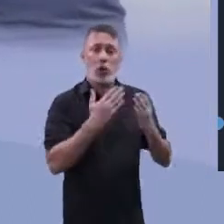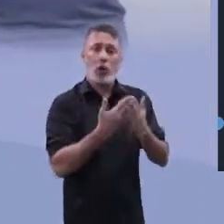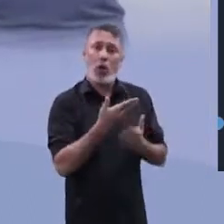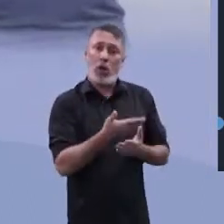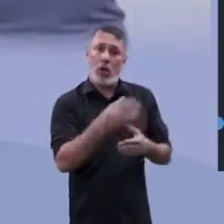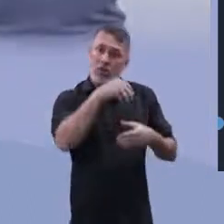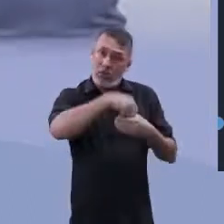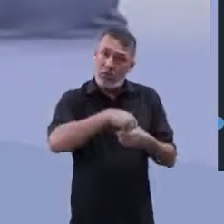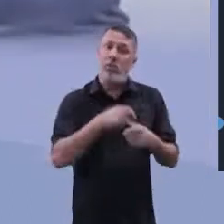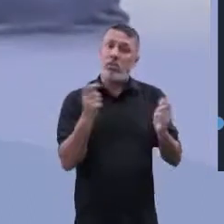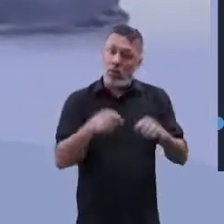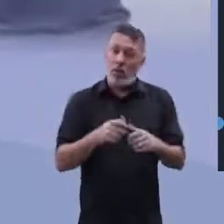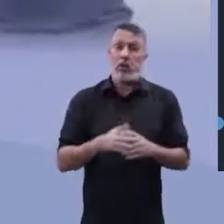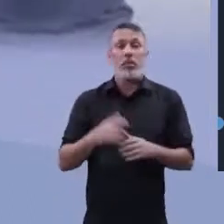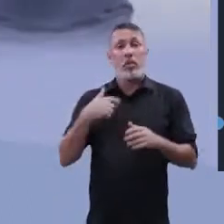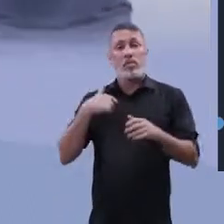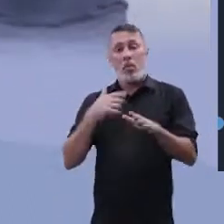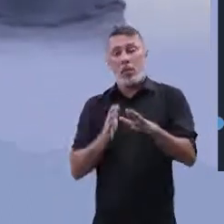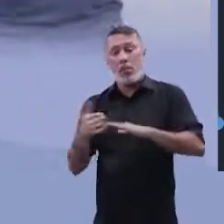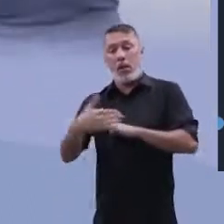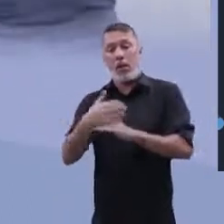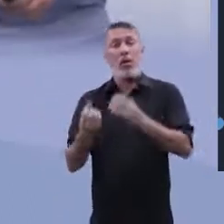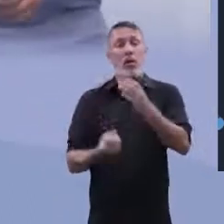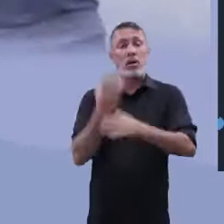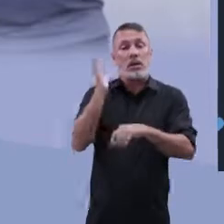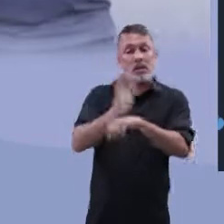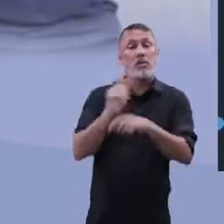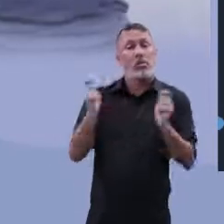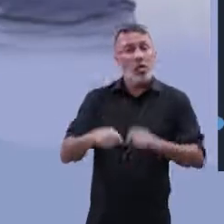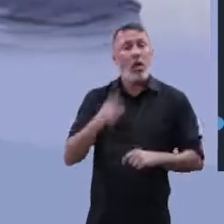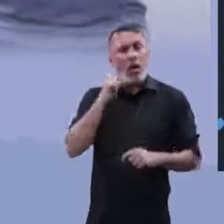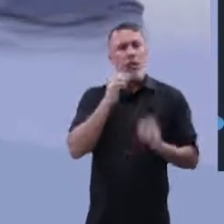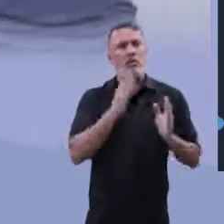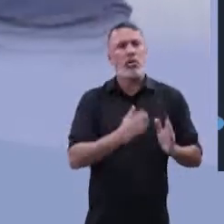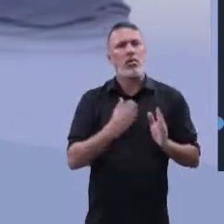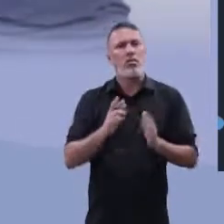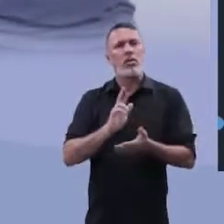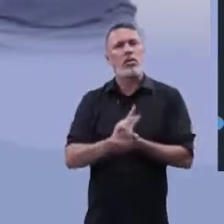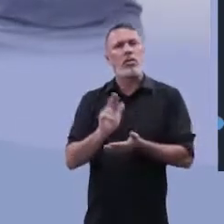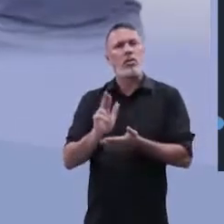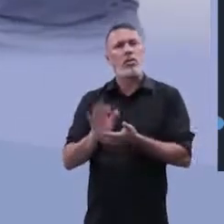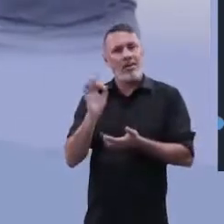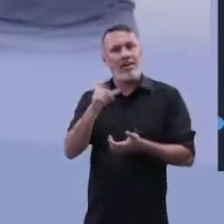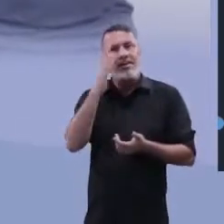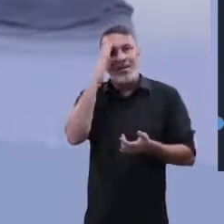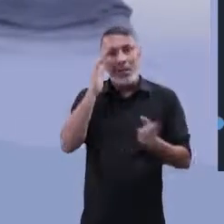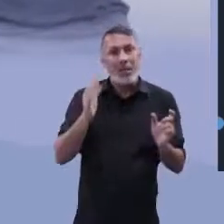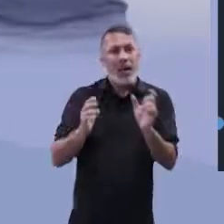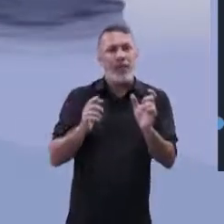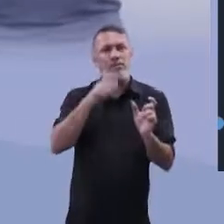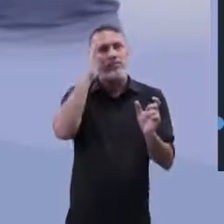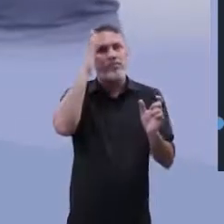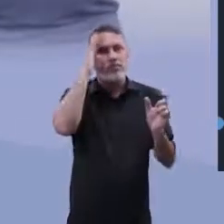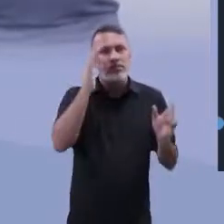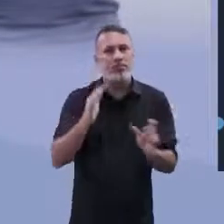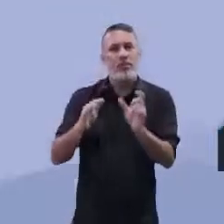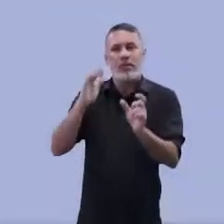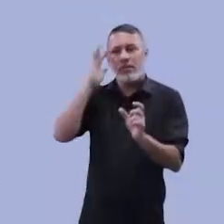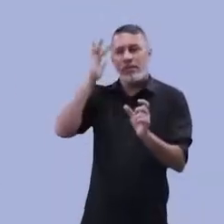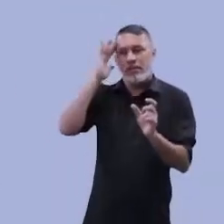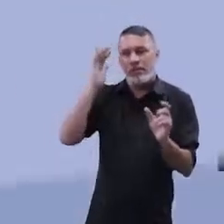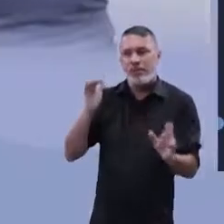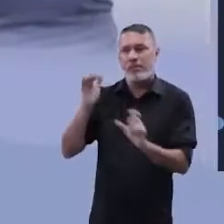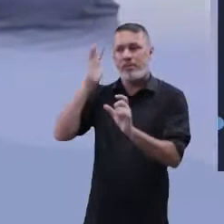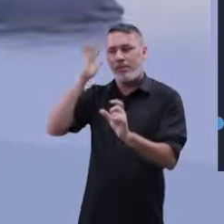eu posso criar salas de cinema na minha comunidade. Então, vocês já conseguiram perceber que já comecei a criar um projeto de